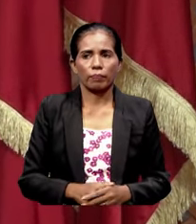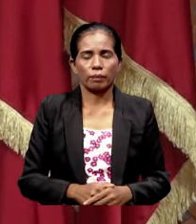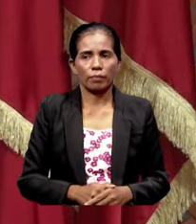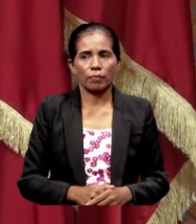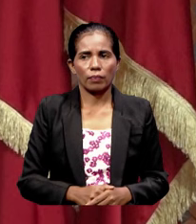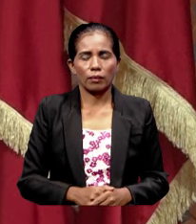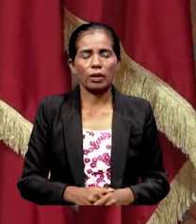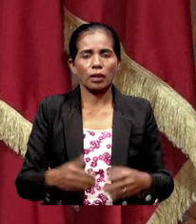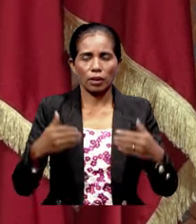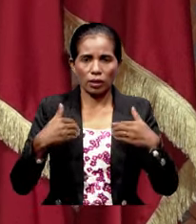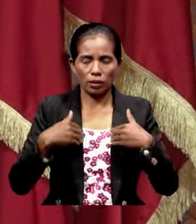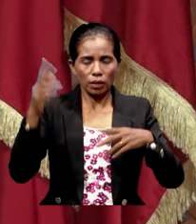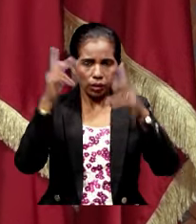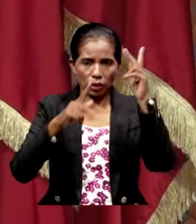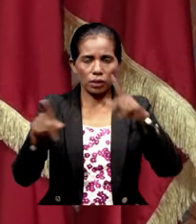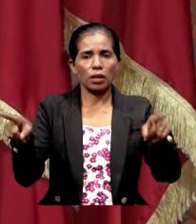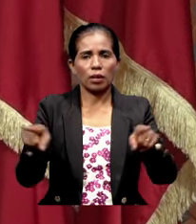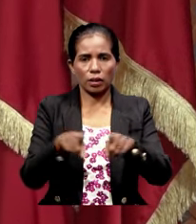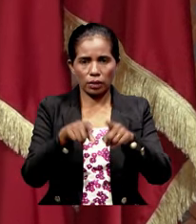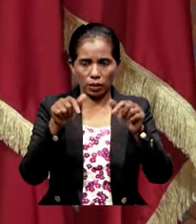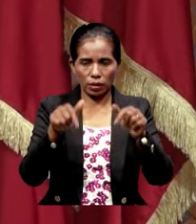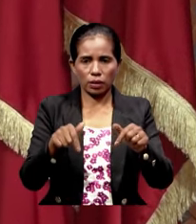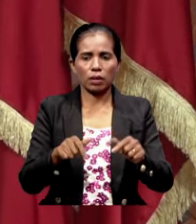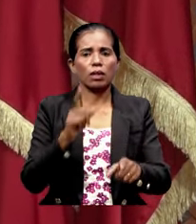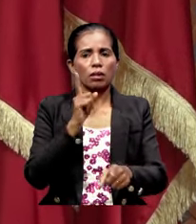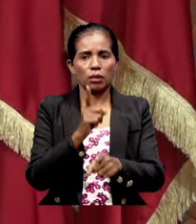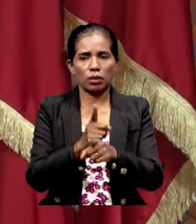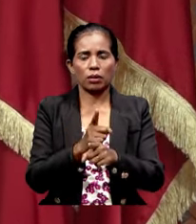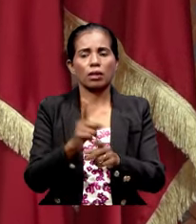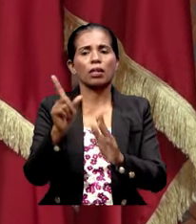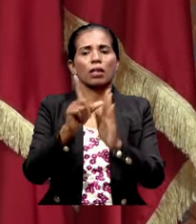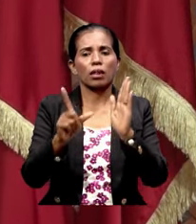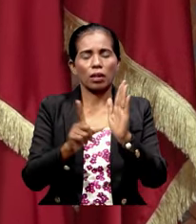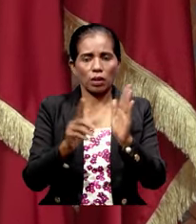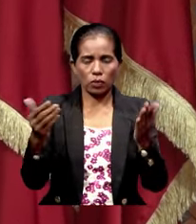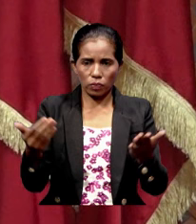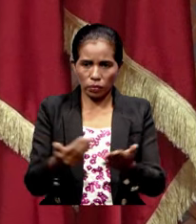se moço, cara, e caso rumo, né, claro, lei foi, né,